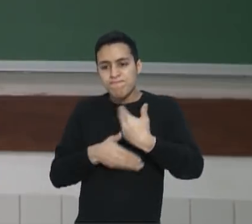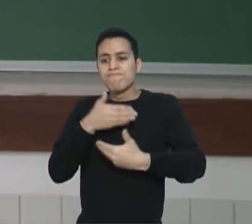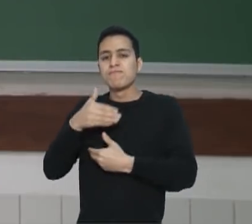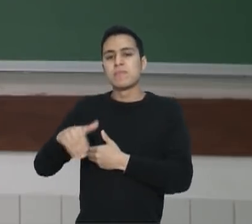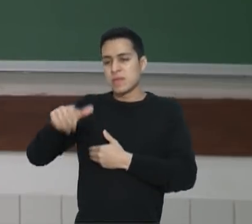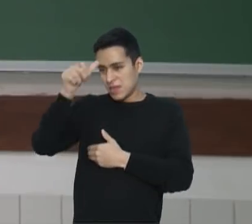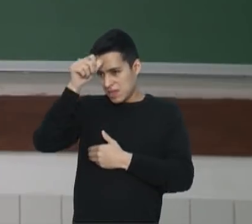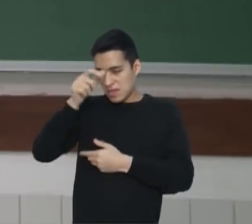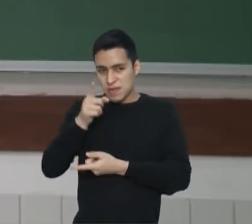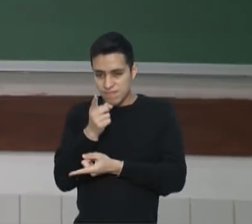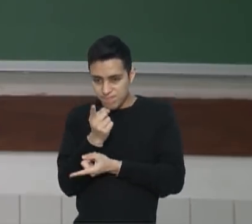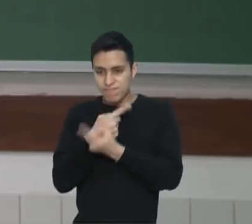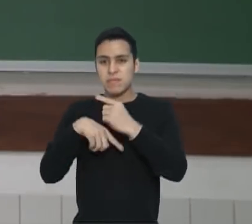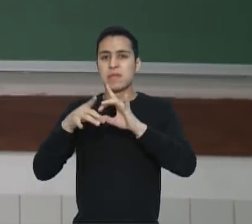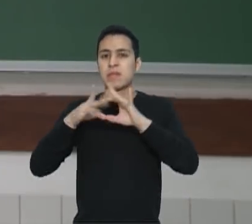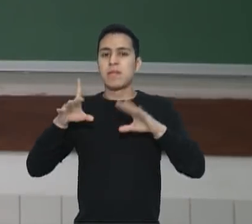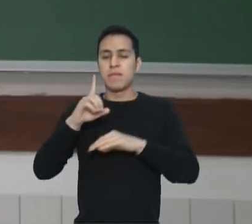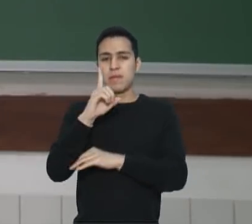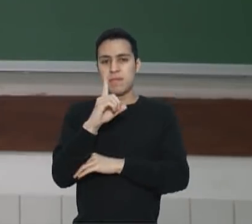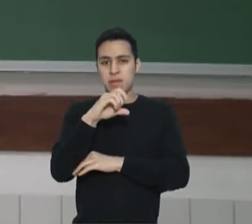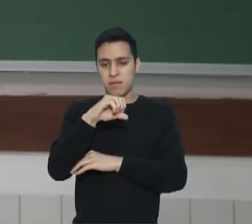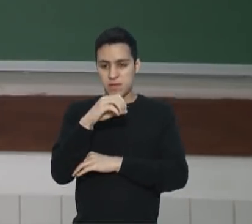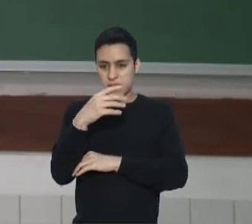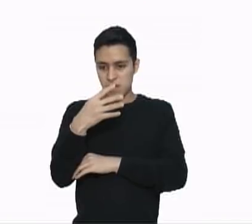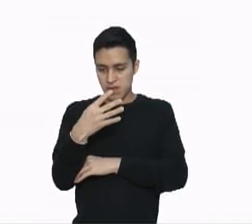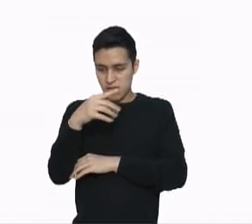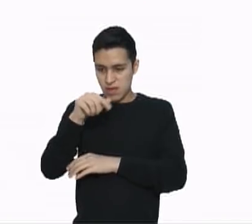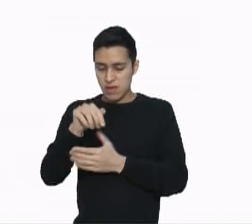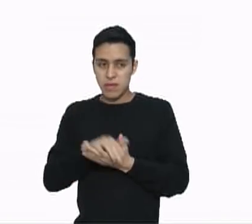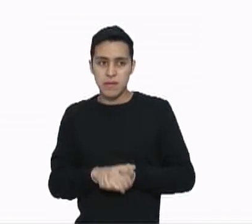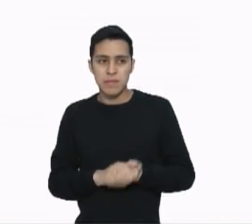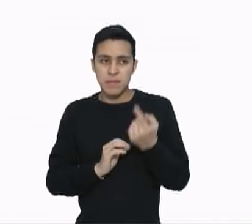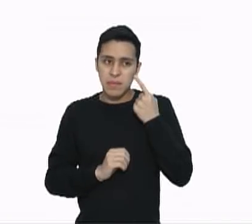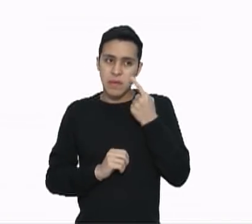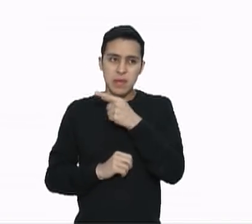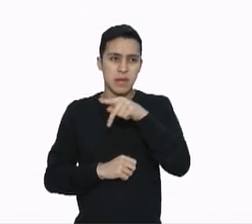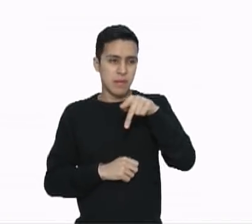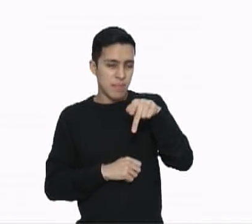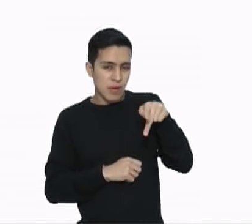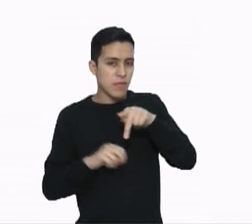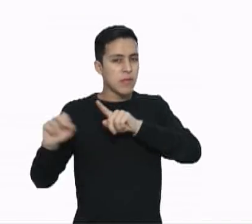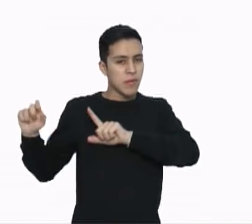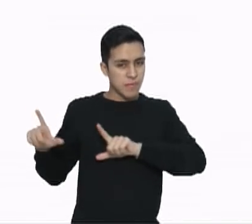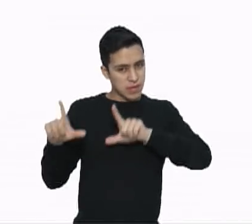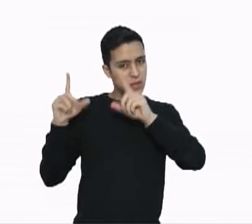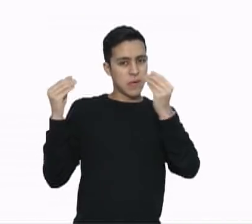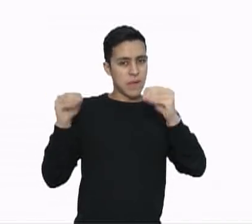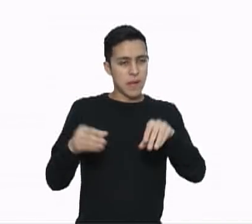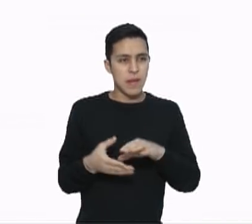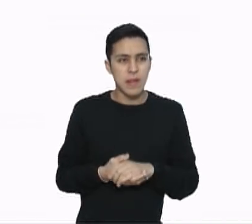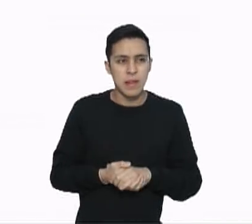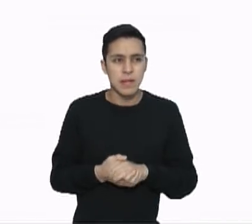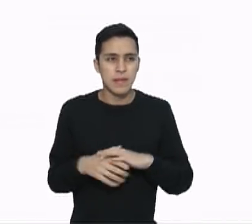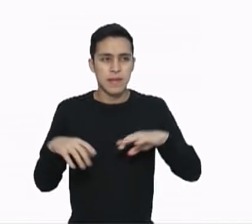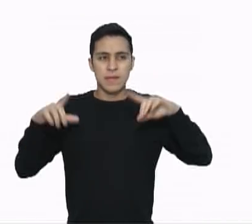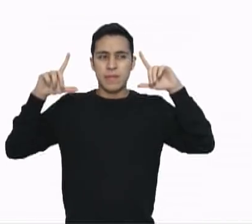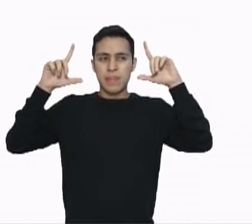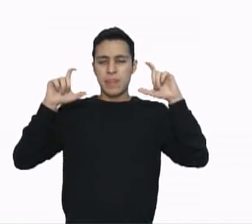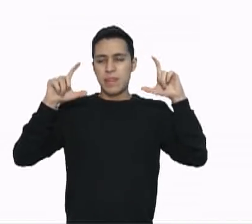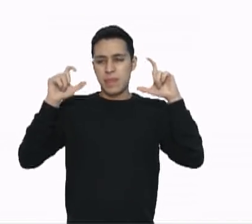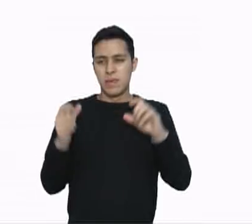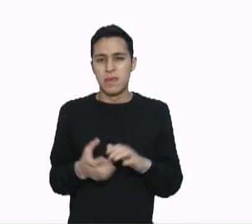em 1947. Aqui, o professor traz para você uma imagem com a